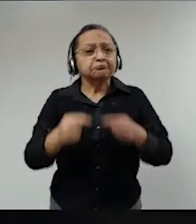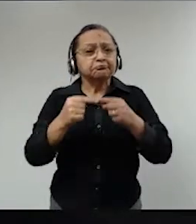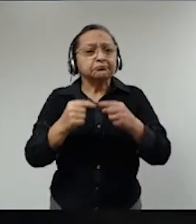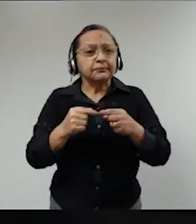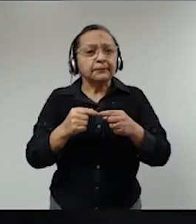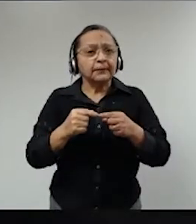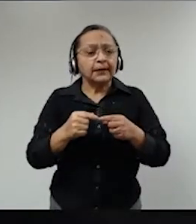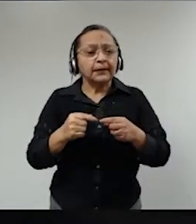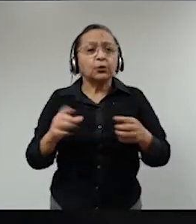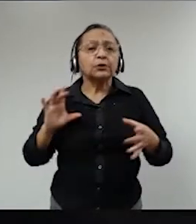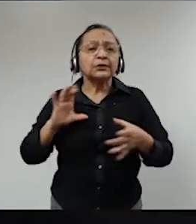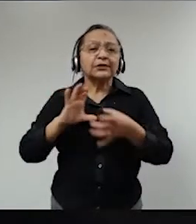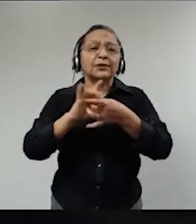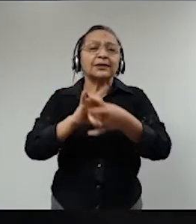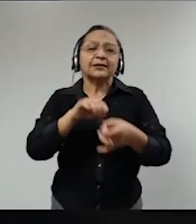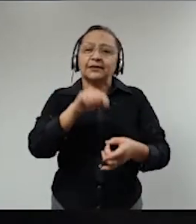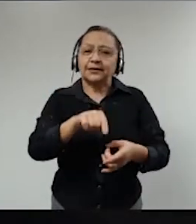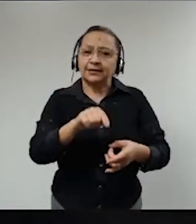questão.